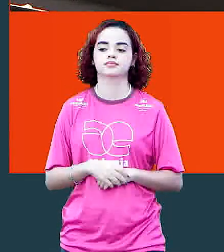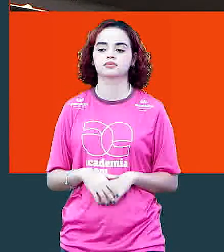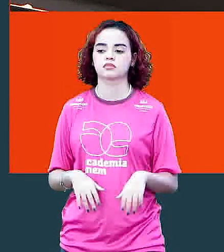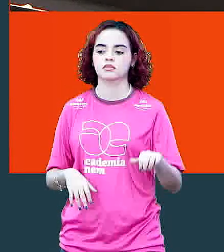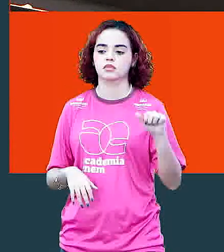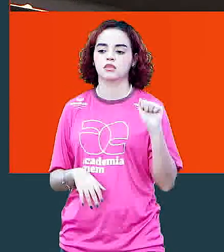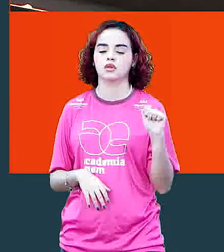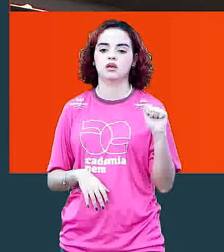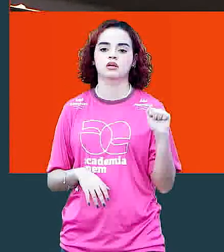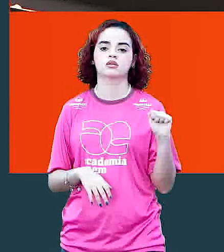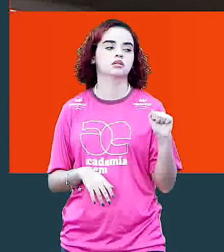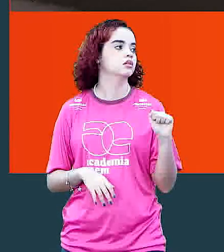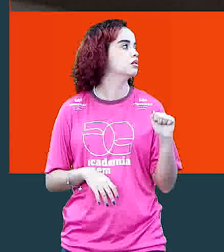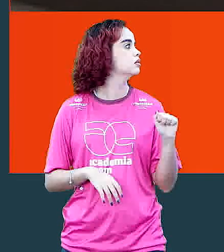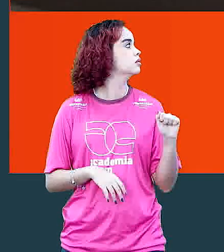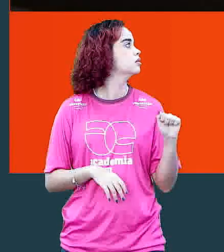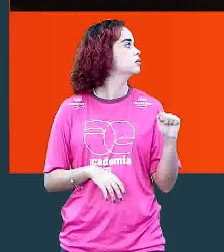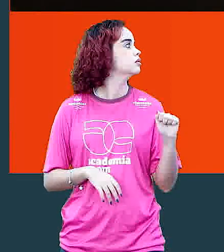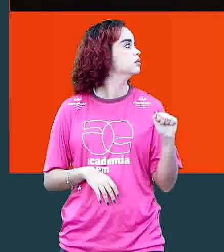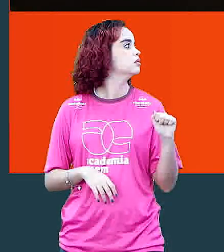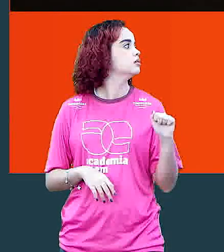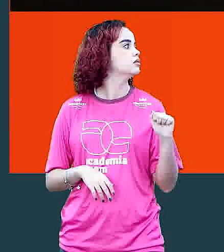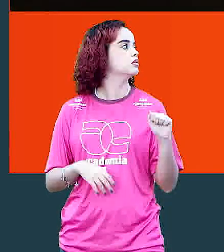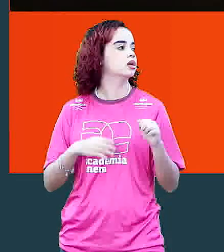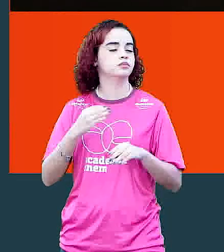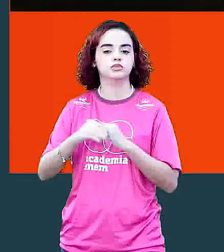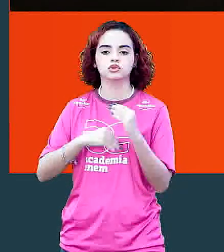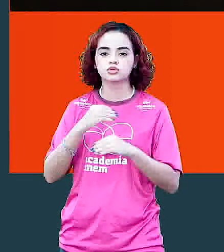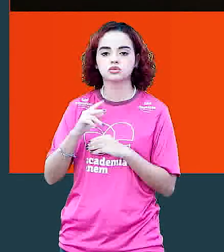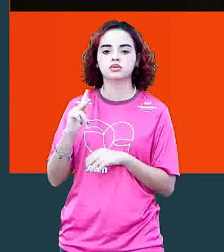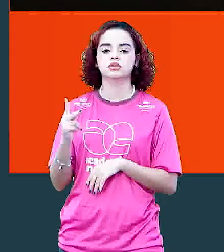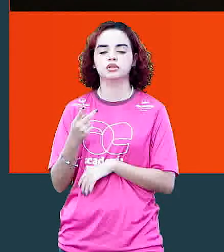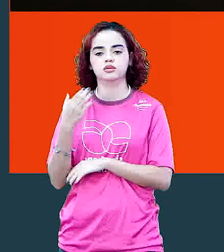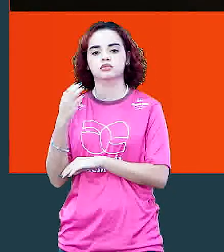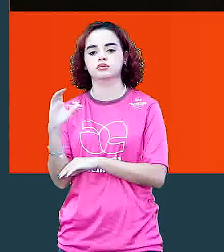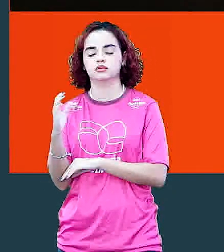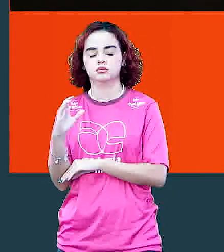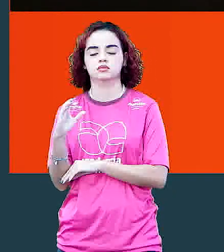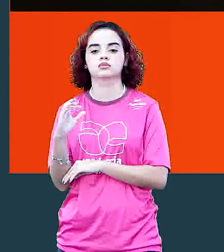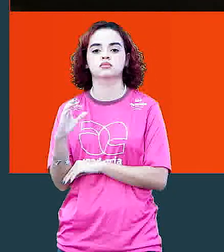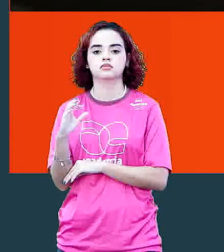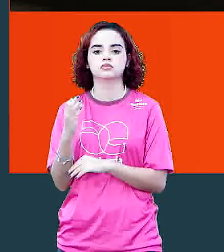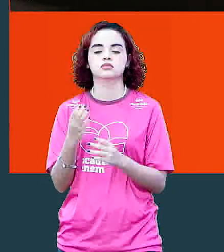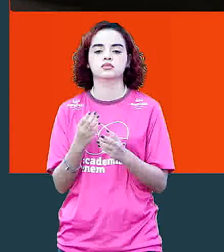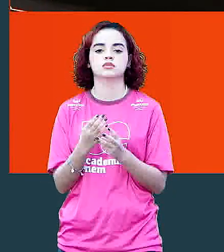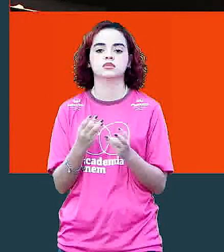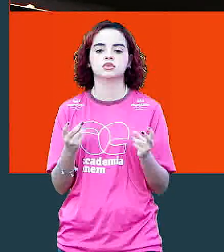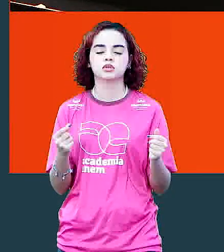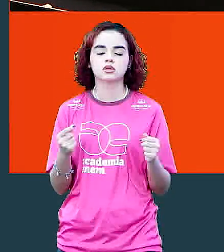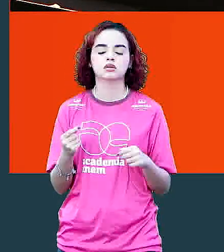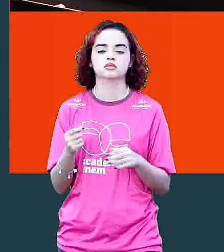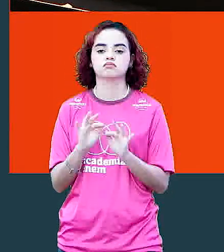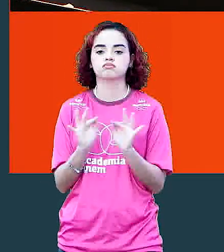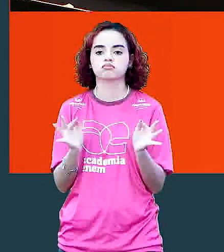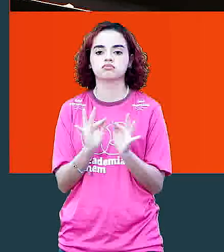de hidrocarbonetos que pode ser separada por meio de uma destilação simples.